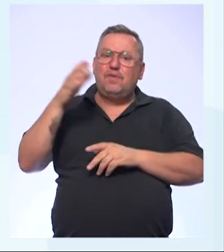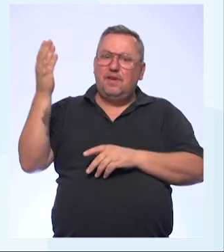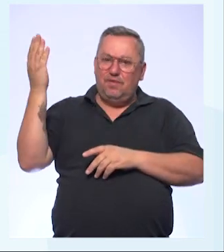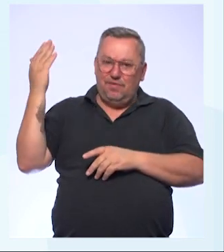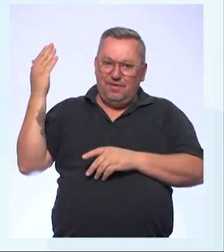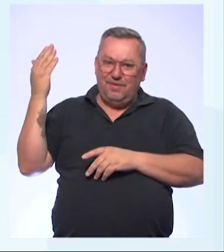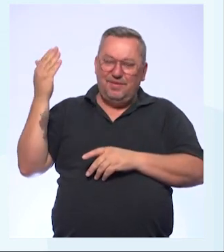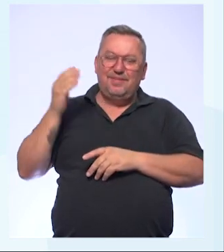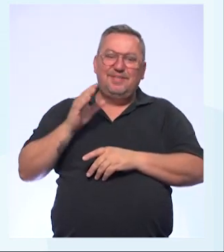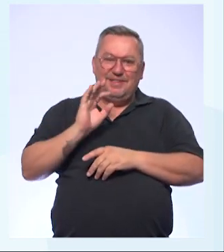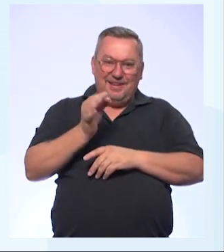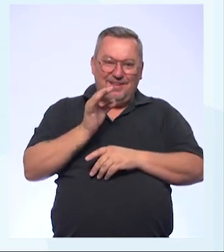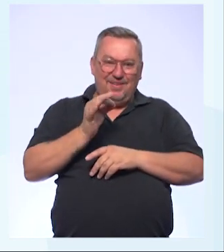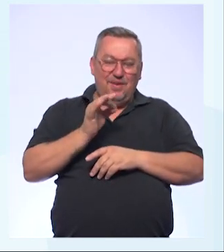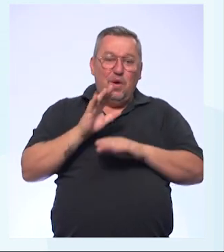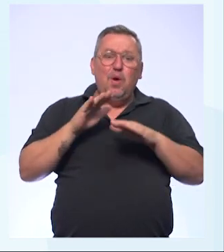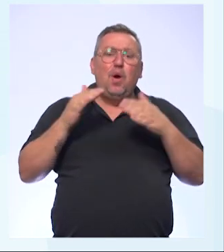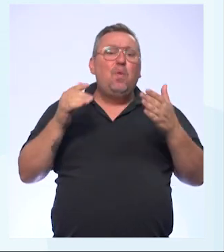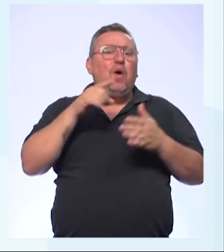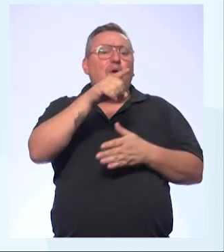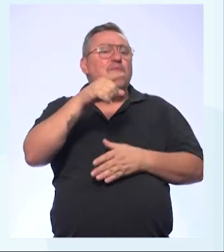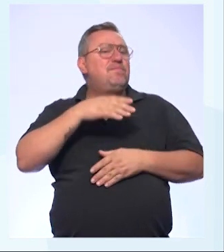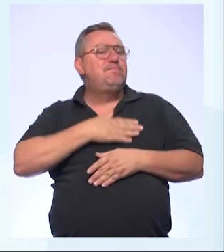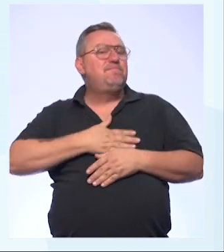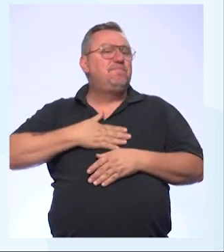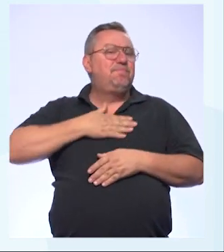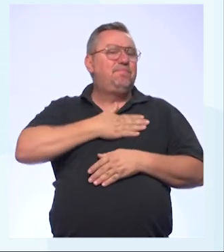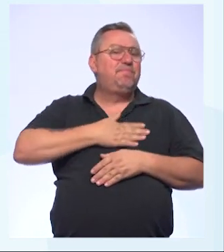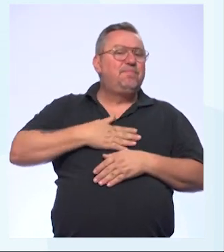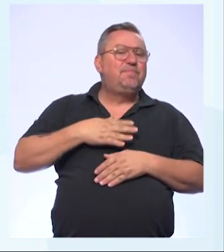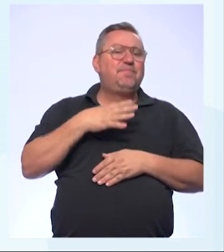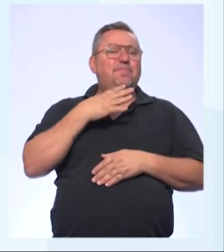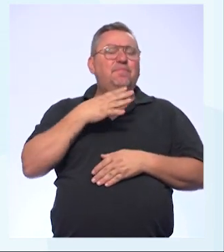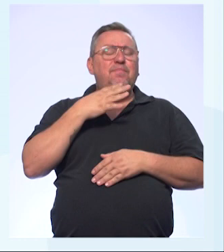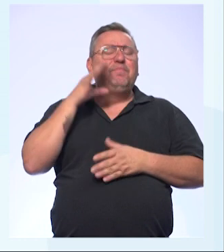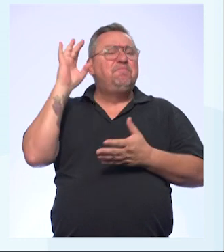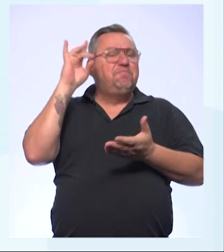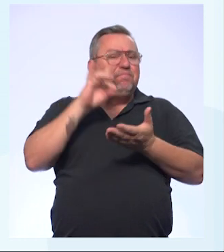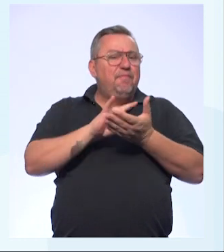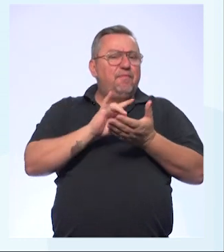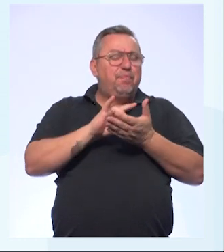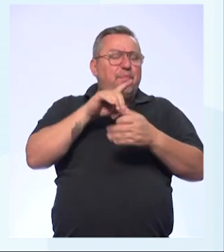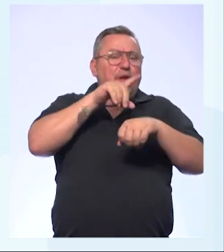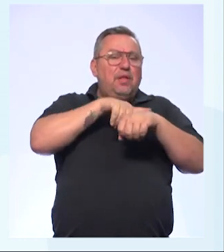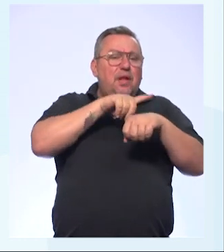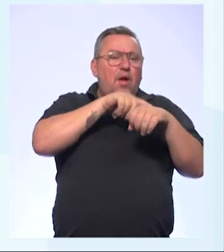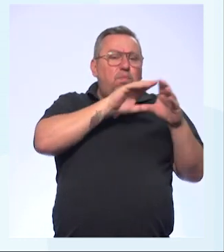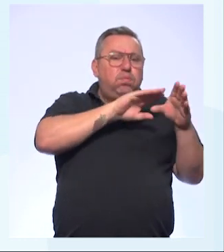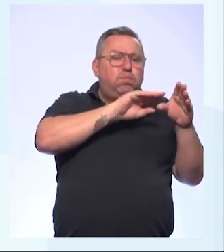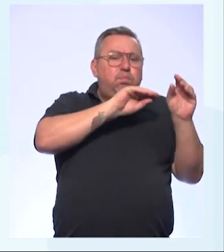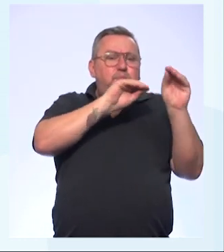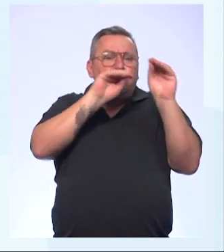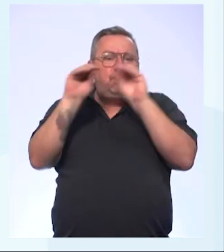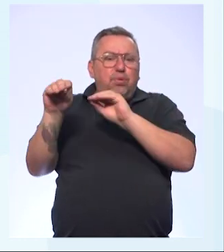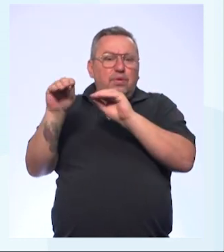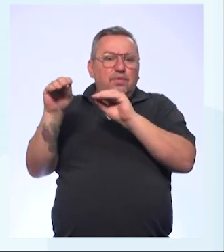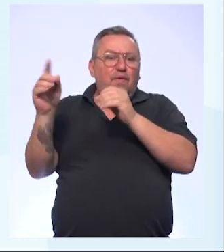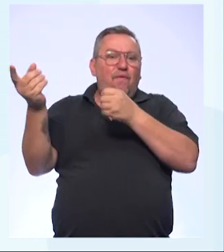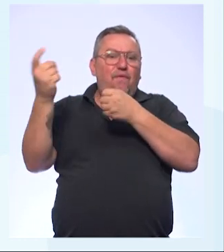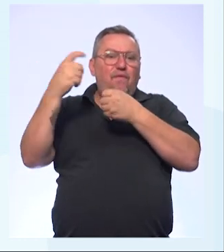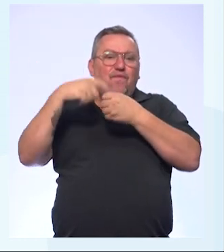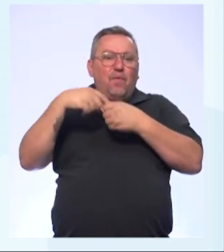essa revisão. E aí, qual civilização antiga você, aluno do sexto ano, gostaria